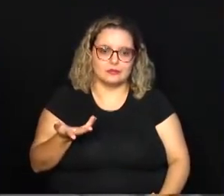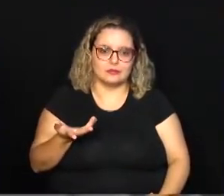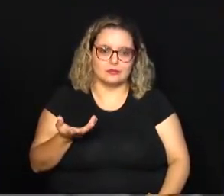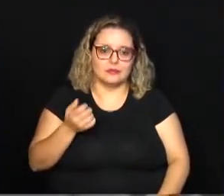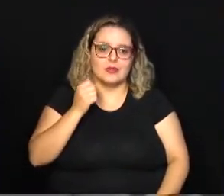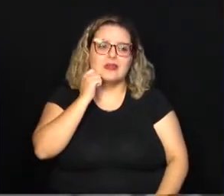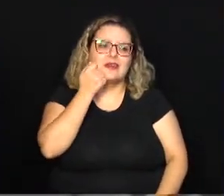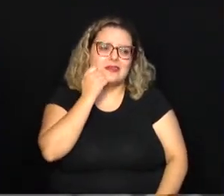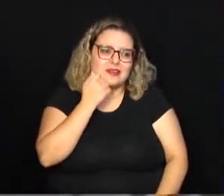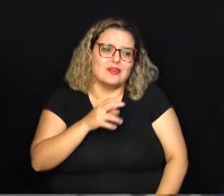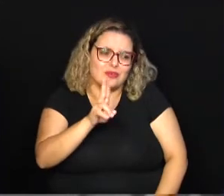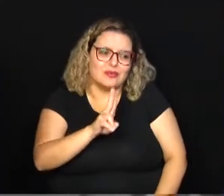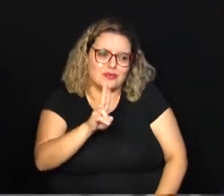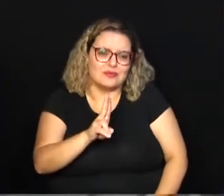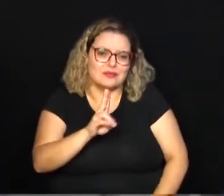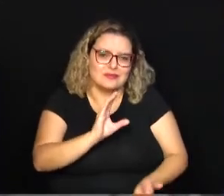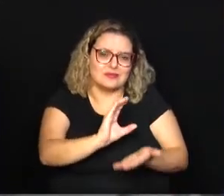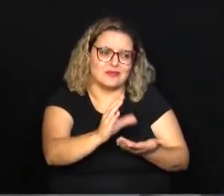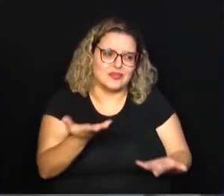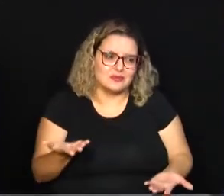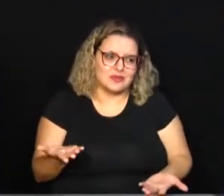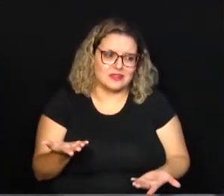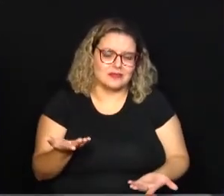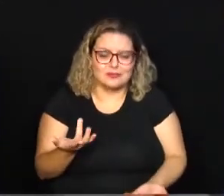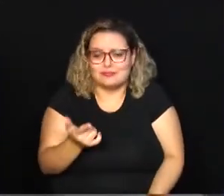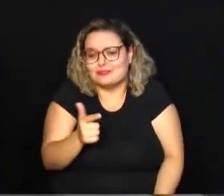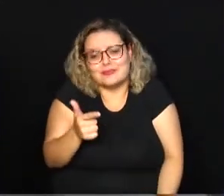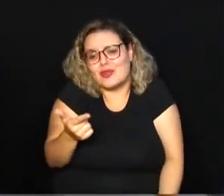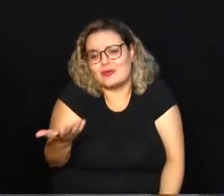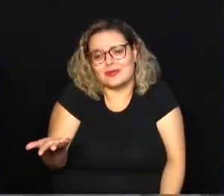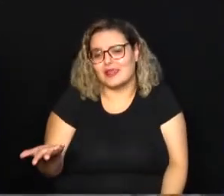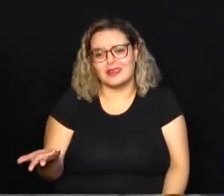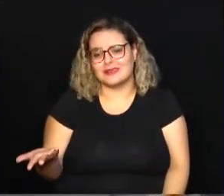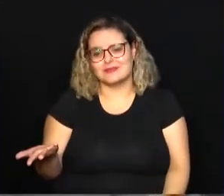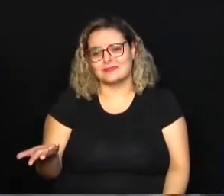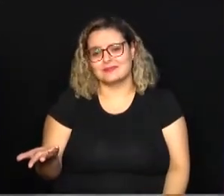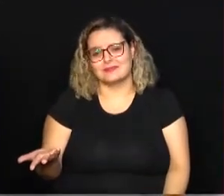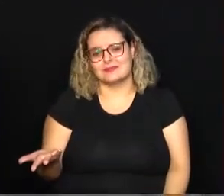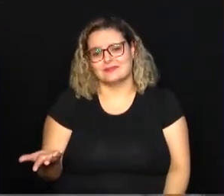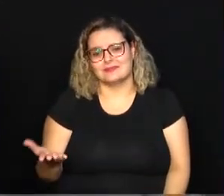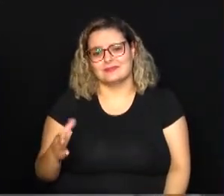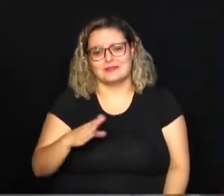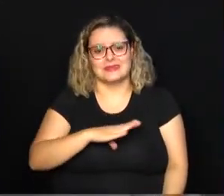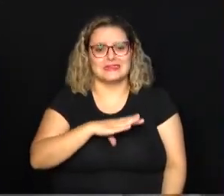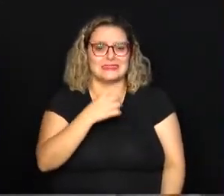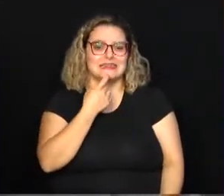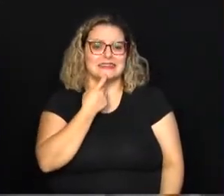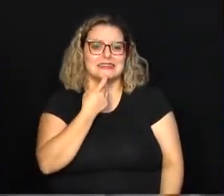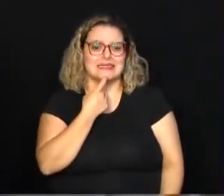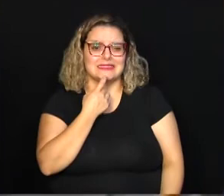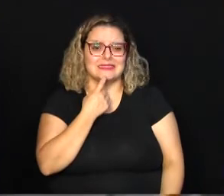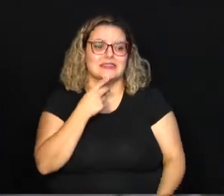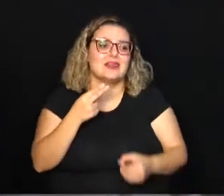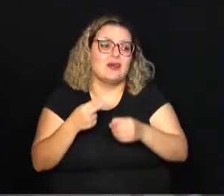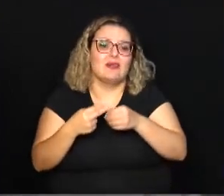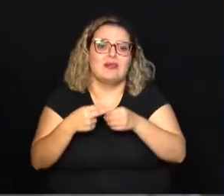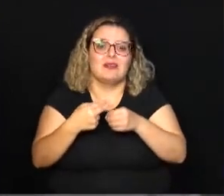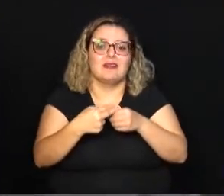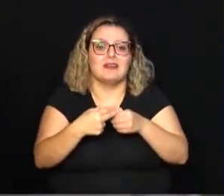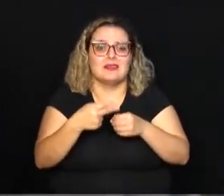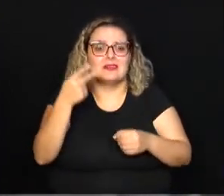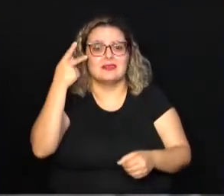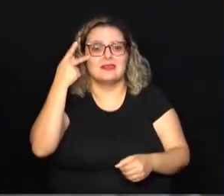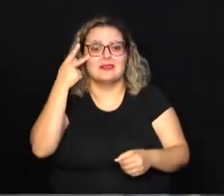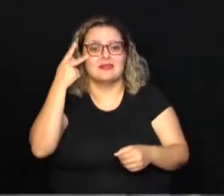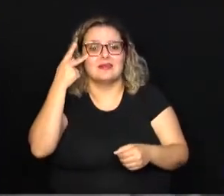nesse país? Então, você precisa... Campinas tem a Unicamp, São Paulo tem a USP e